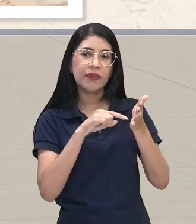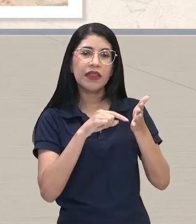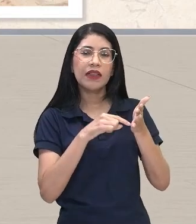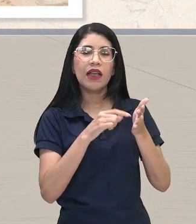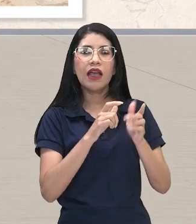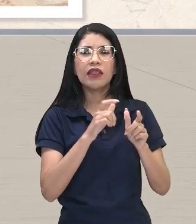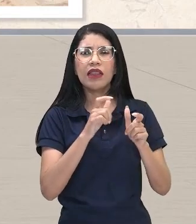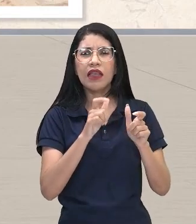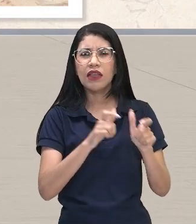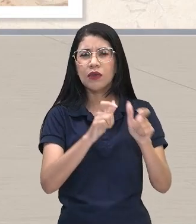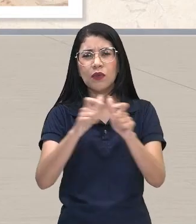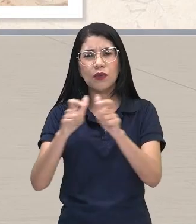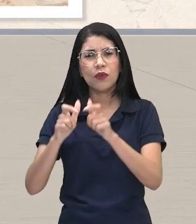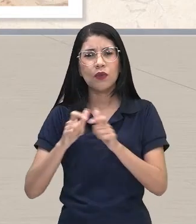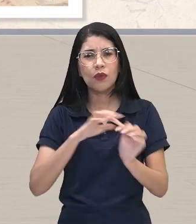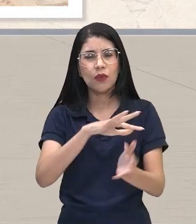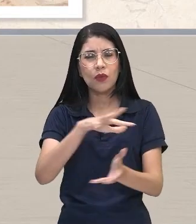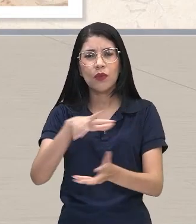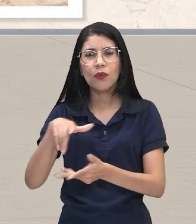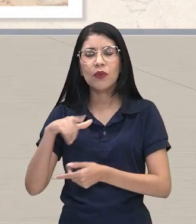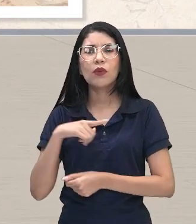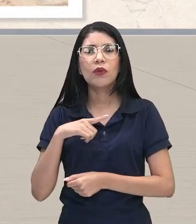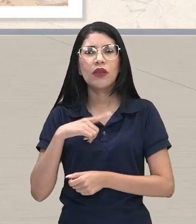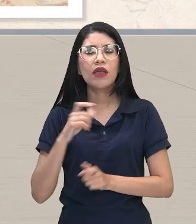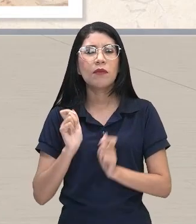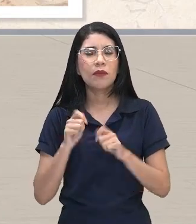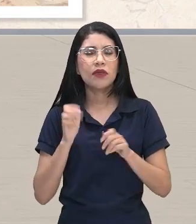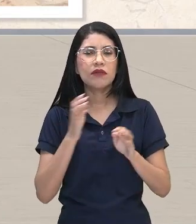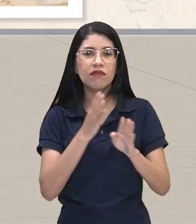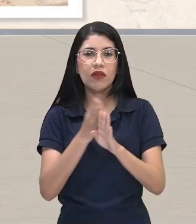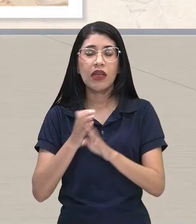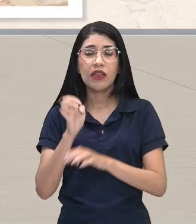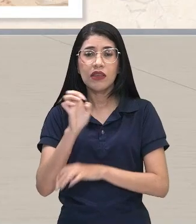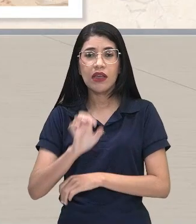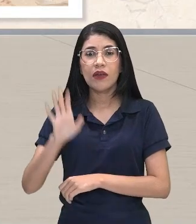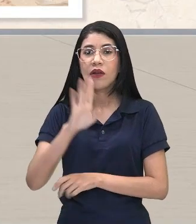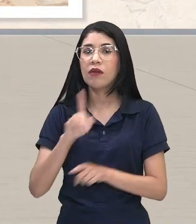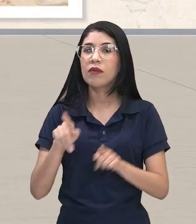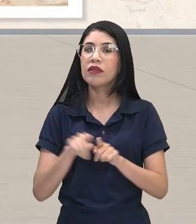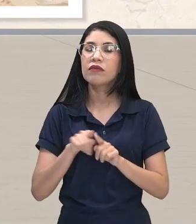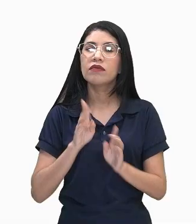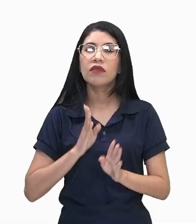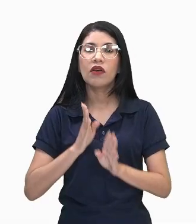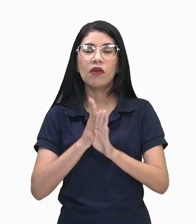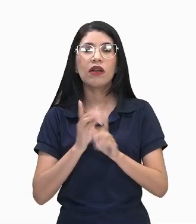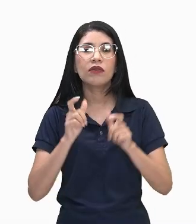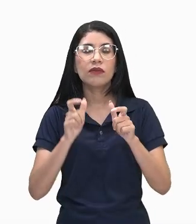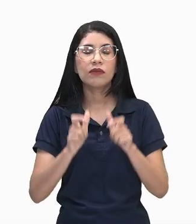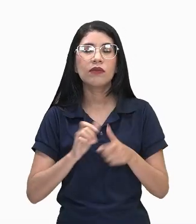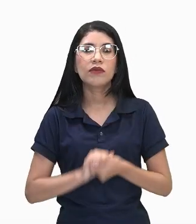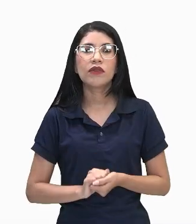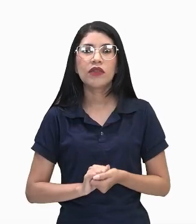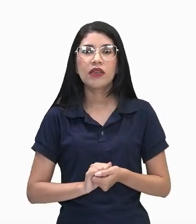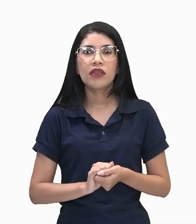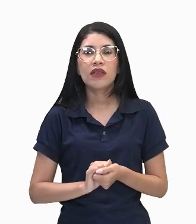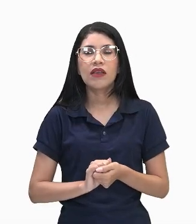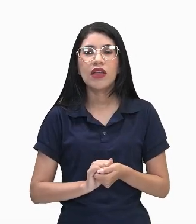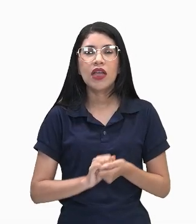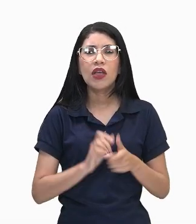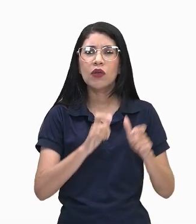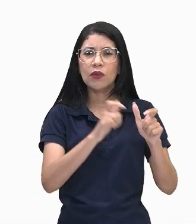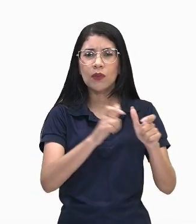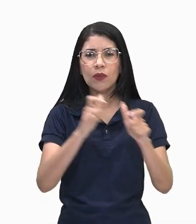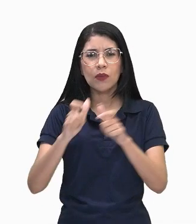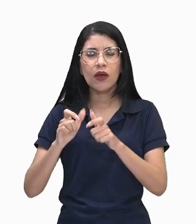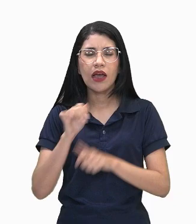pelo mundo inteiro. Além da Europa, foram encontradas em vários continentes,